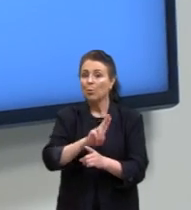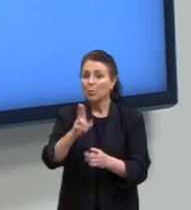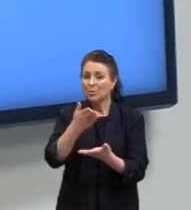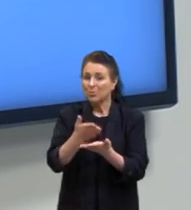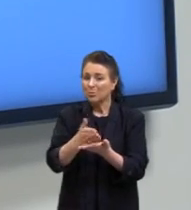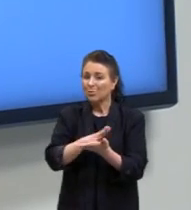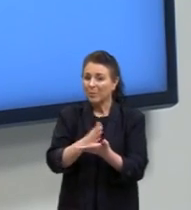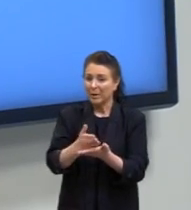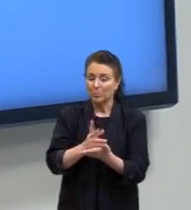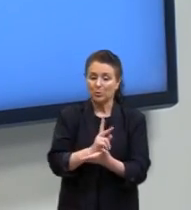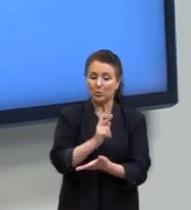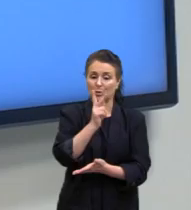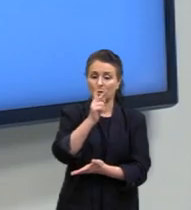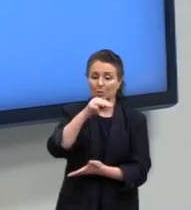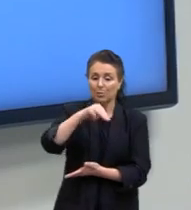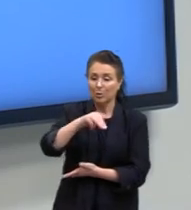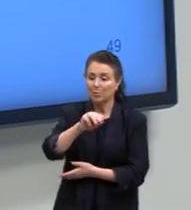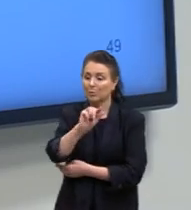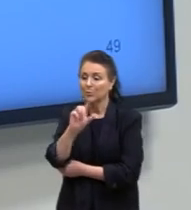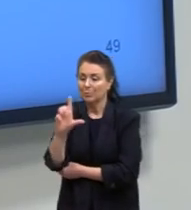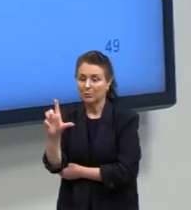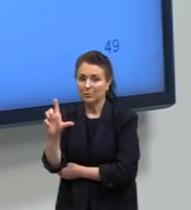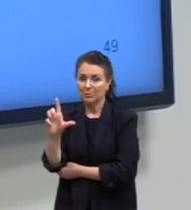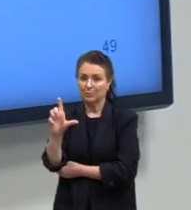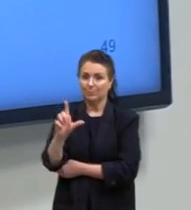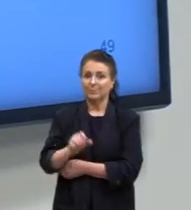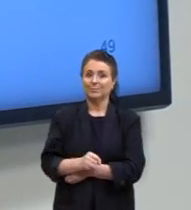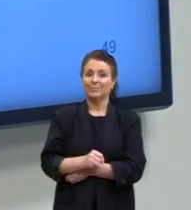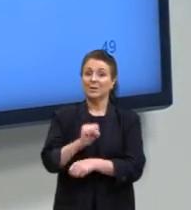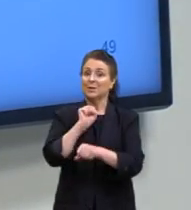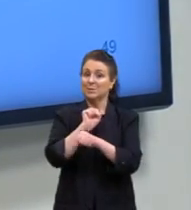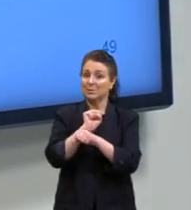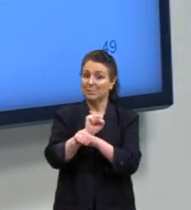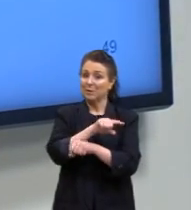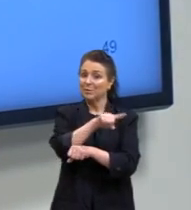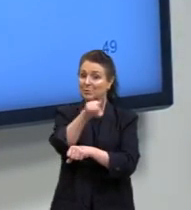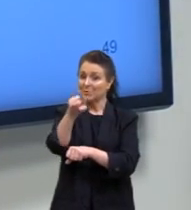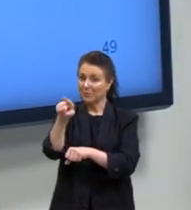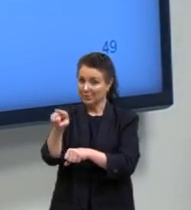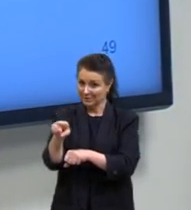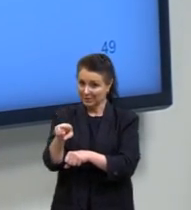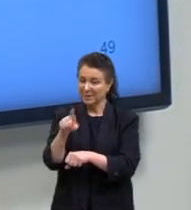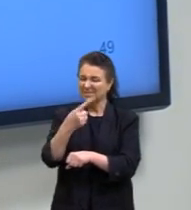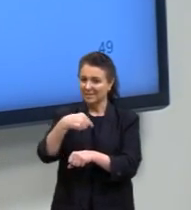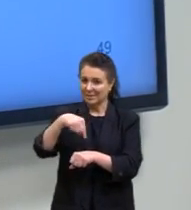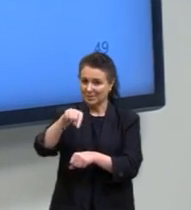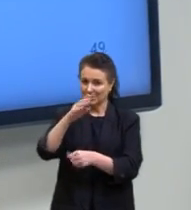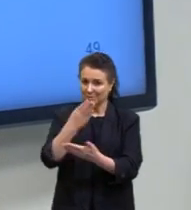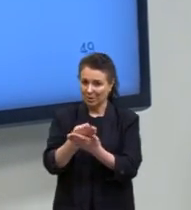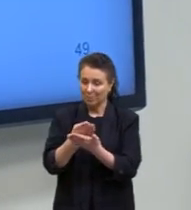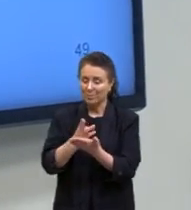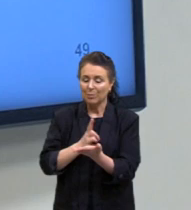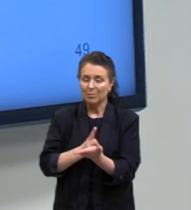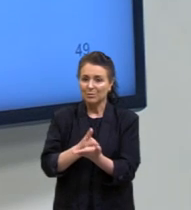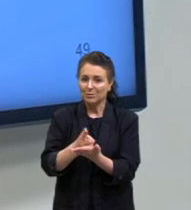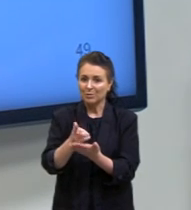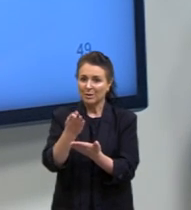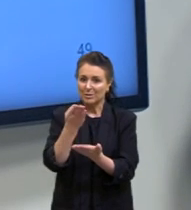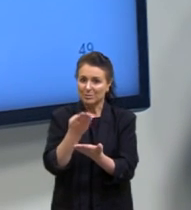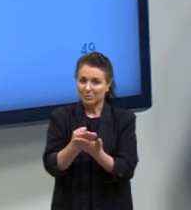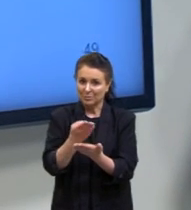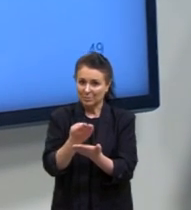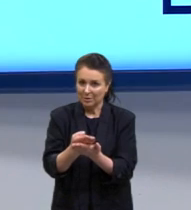litro trazendo a estatística de novo eu conto com você a gente nas próximas aulas para a gente dar continuidade e